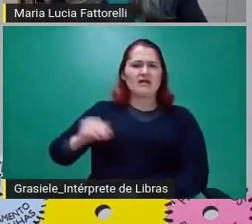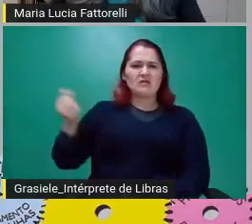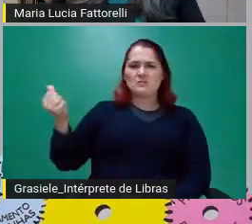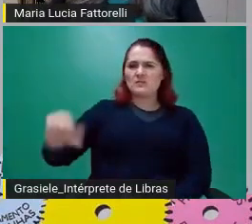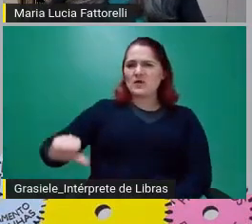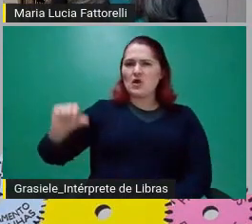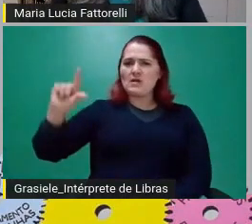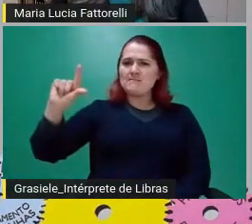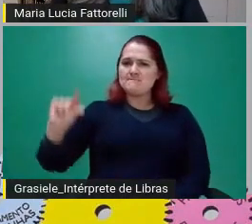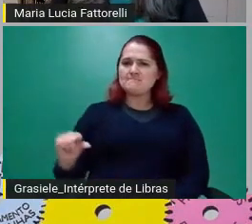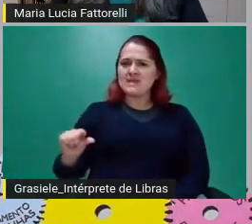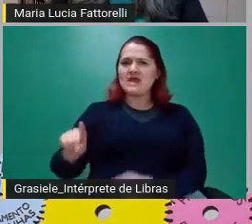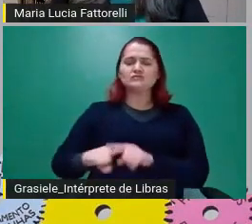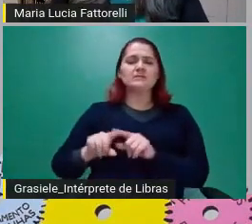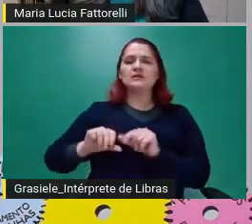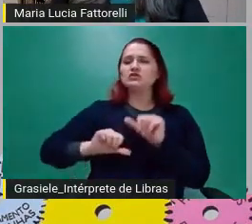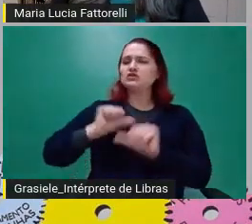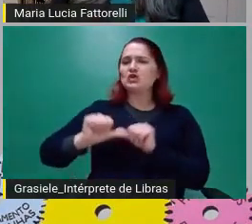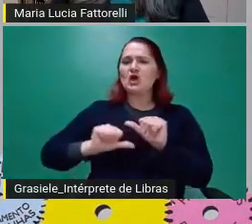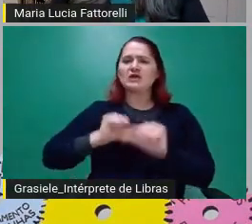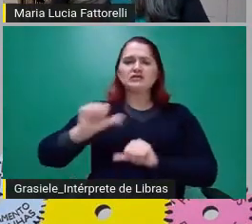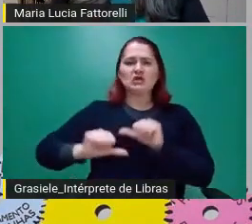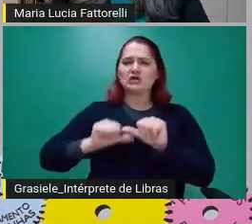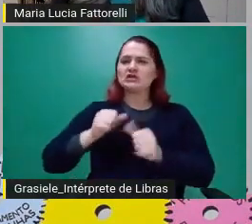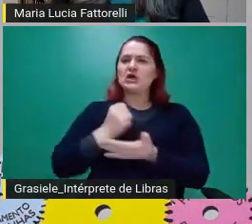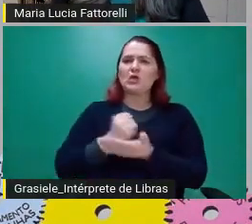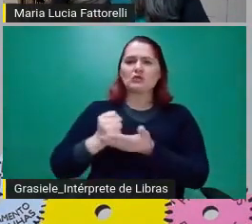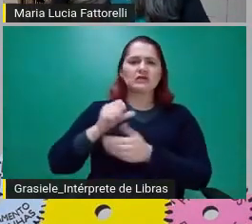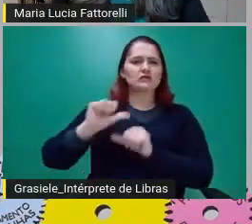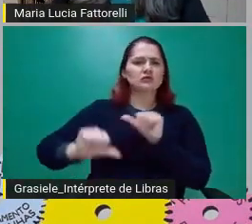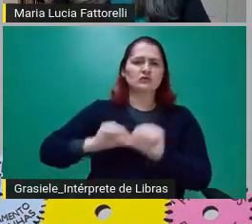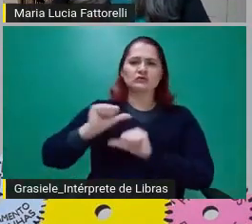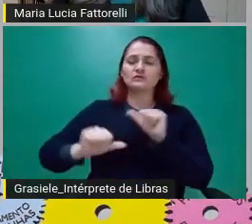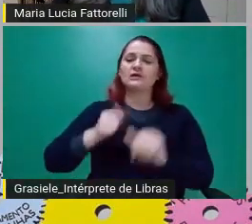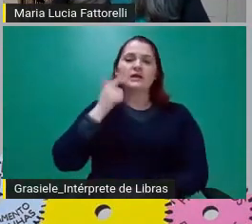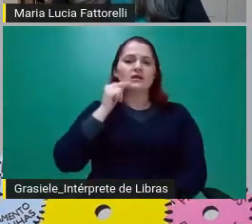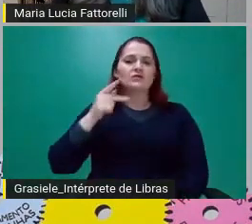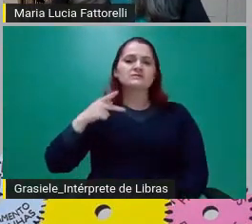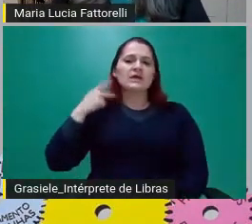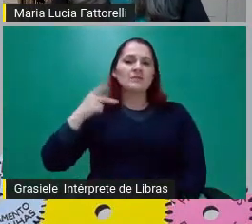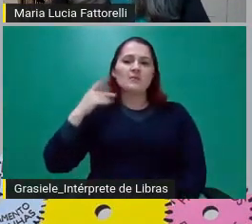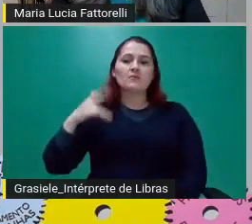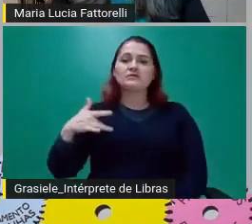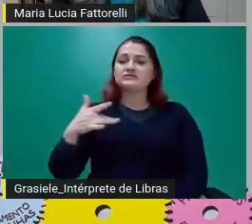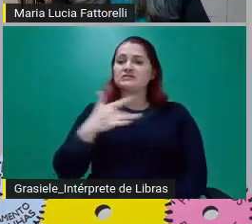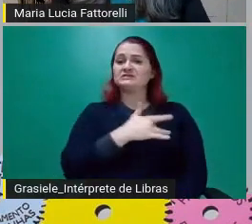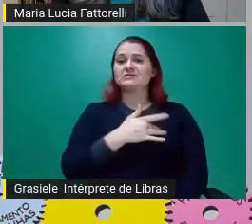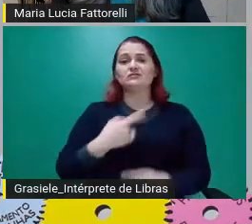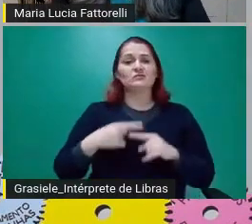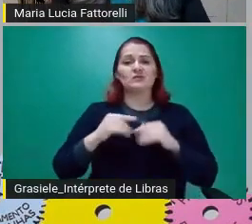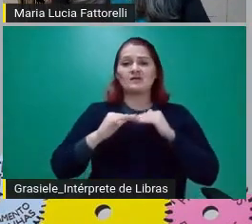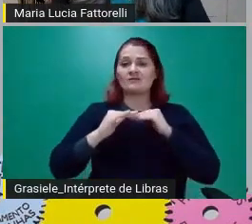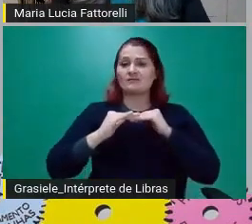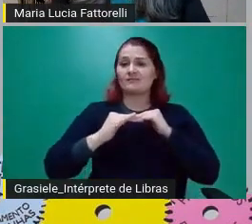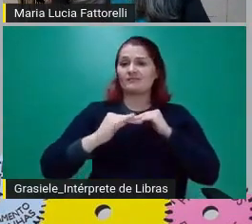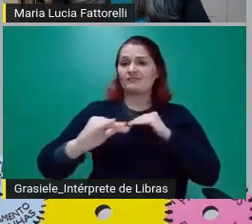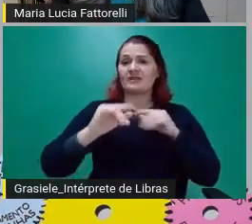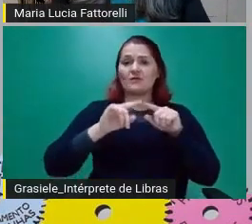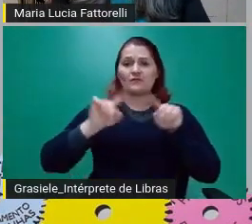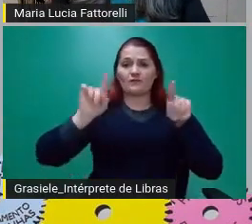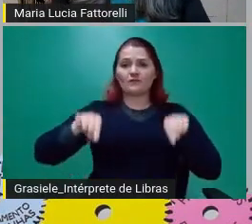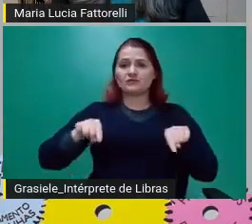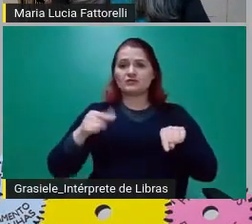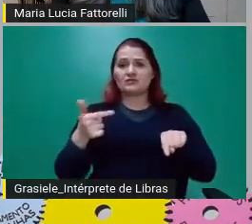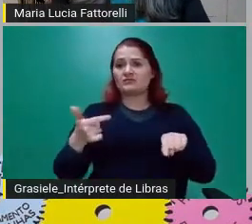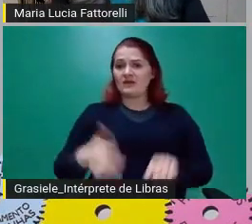alta rotatividade na contratação. Você não consegue fazer uma política de saúde sem um quadro que tenha durabilidade,